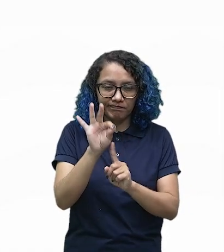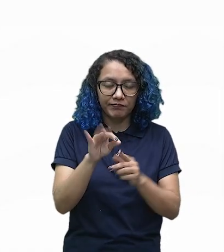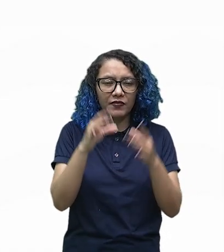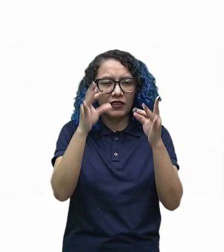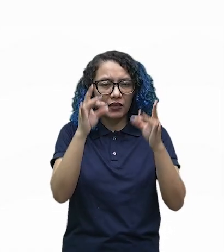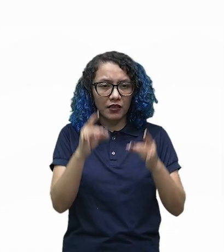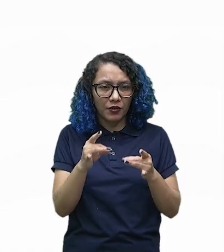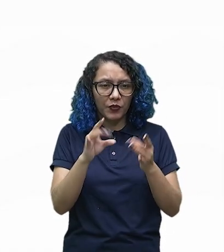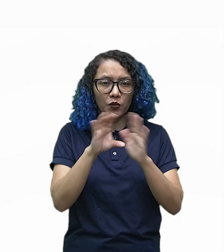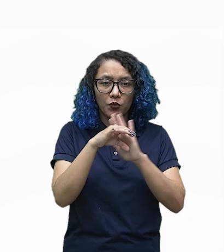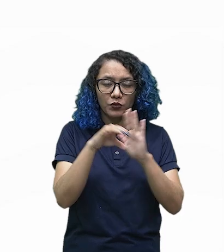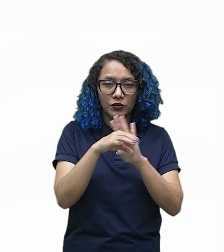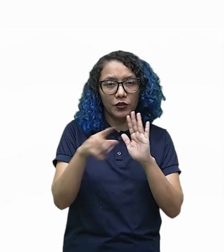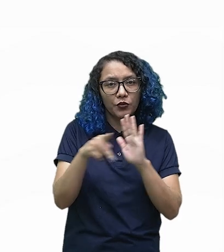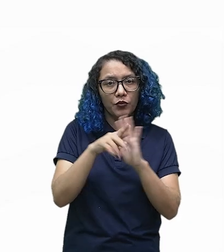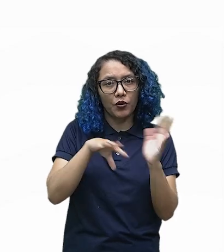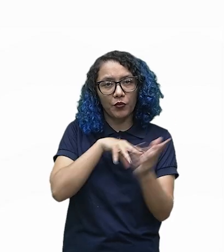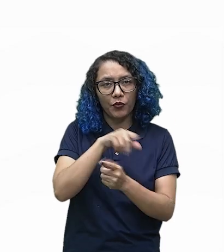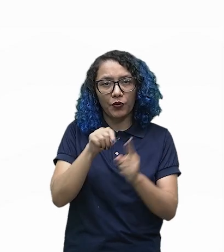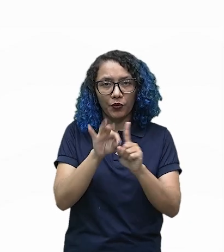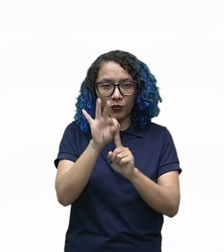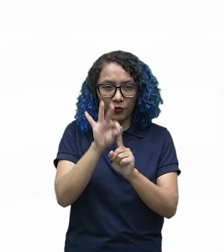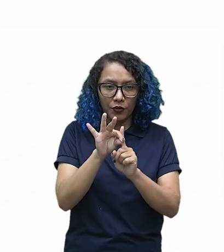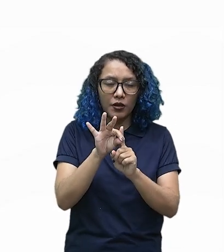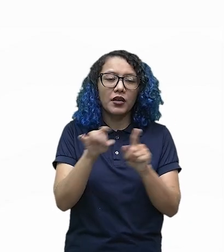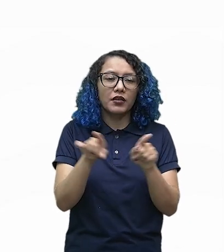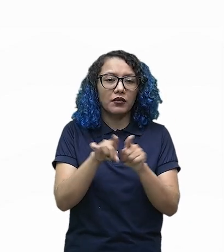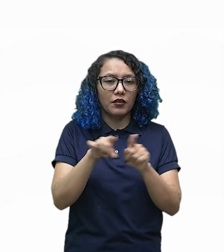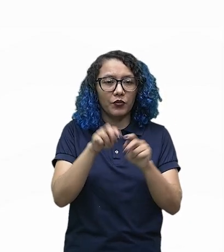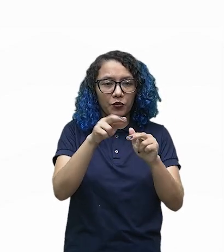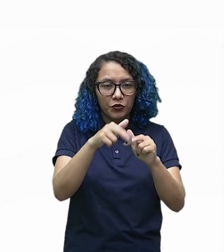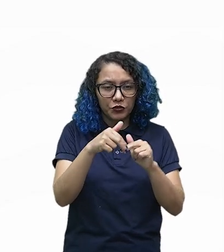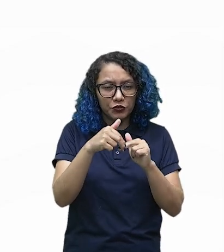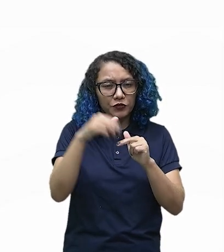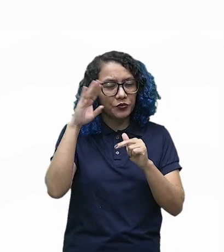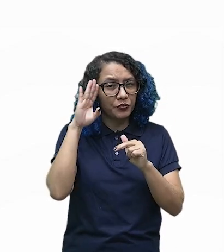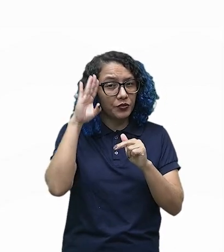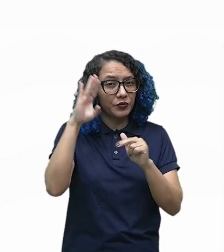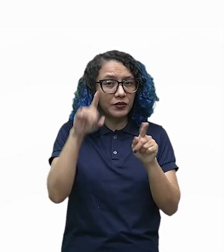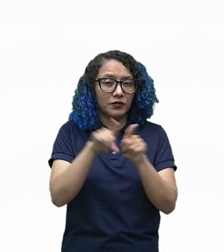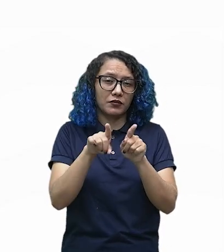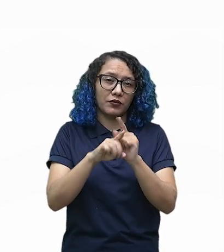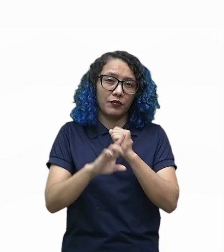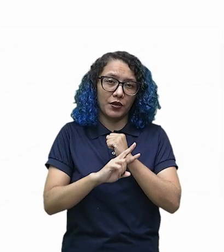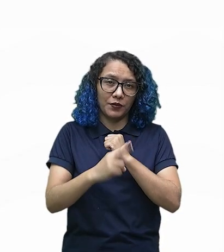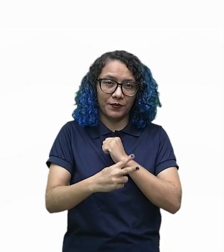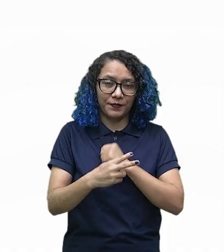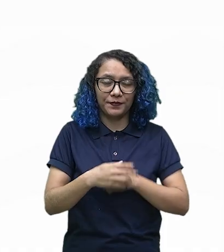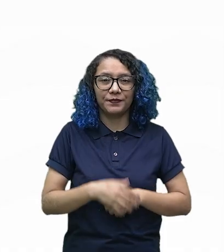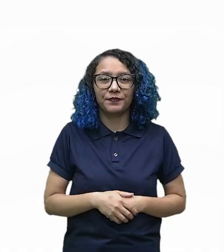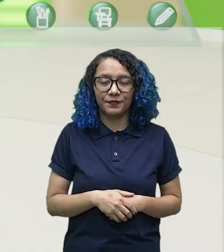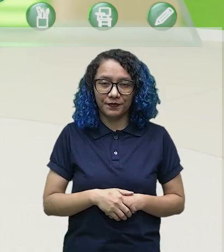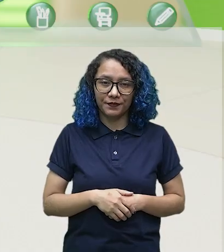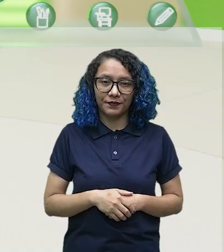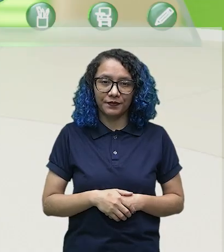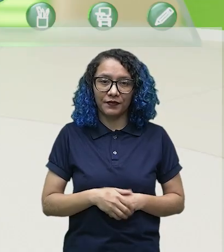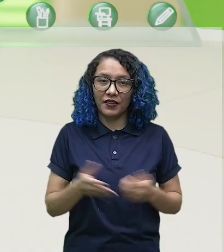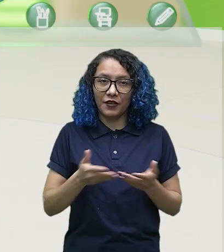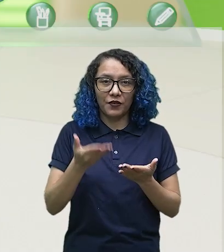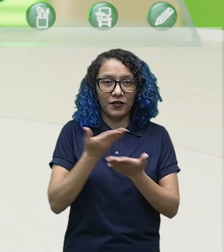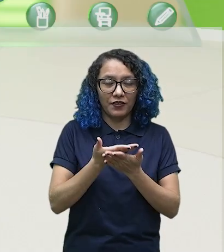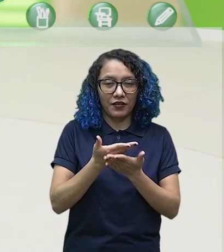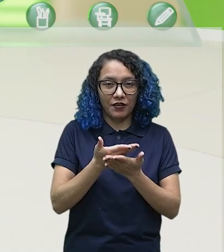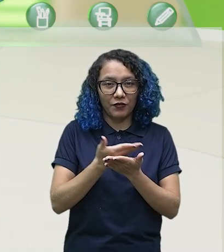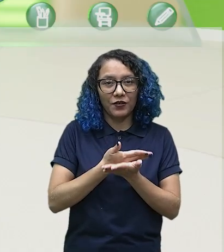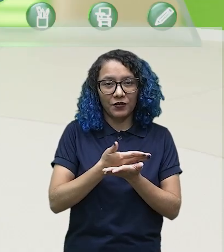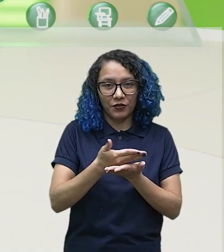aquecimento global. E o detalhamento, definição de aquecimento global, causas principais e consequências.